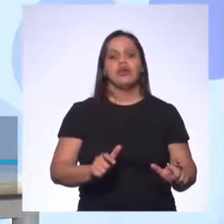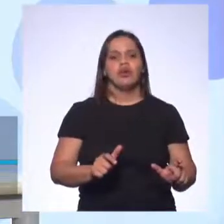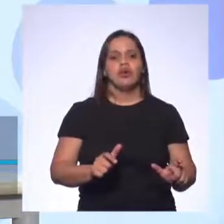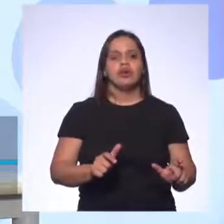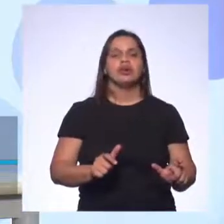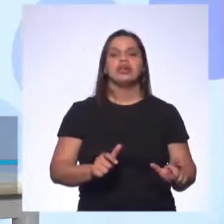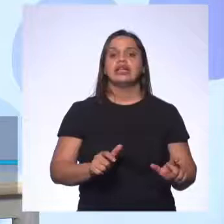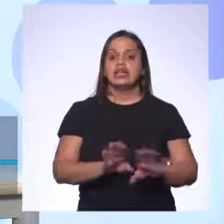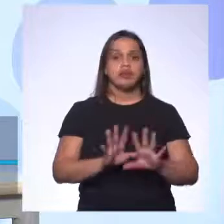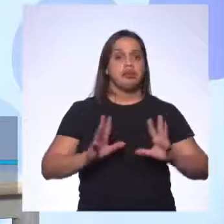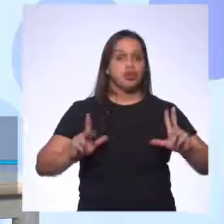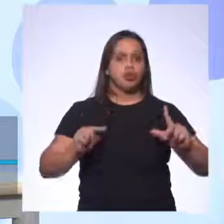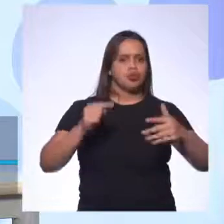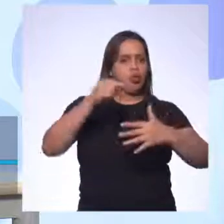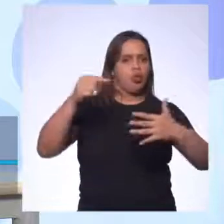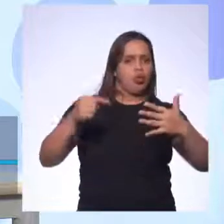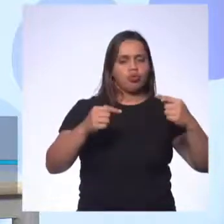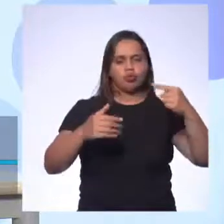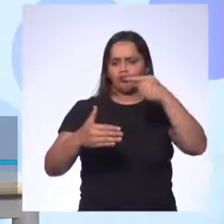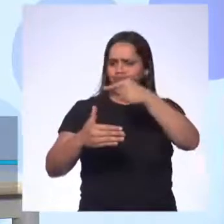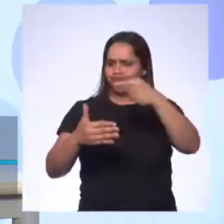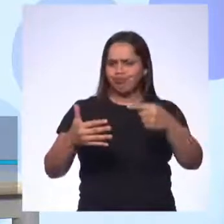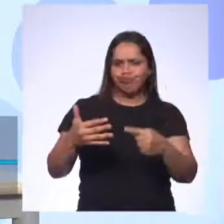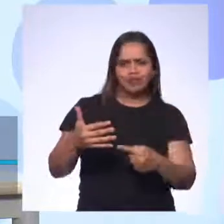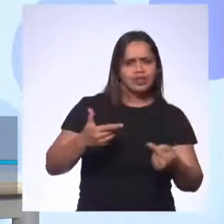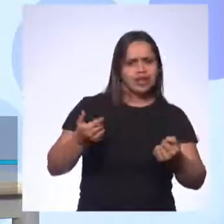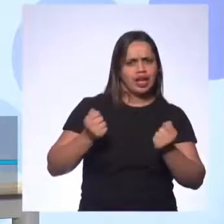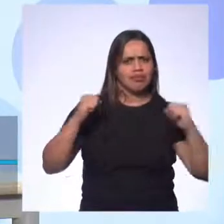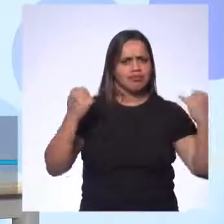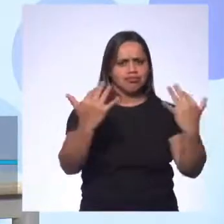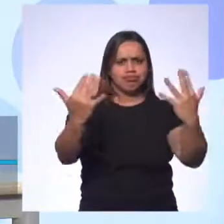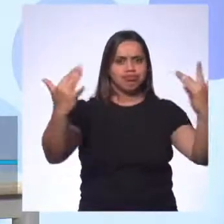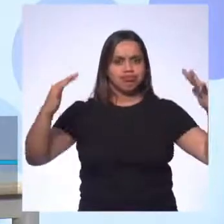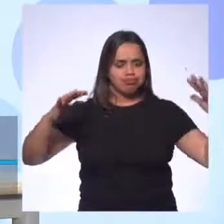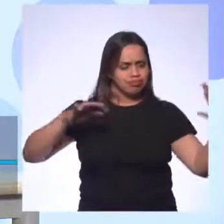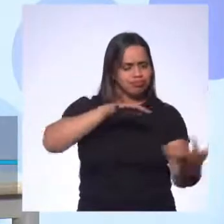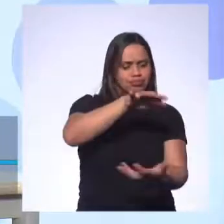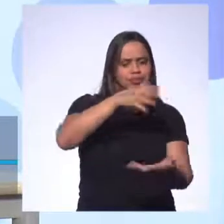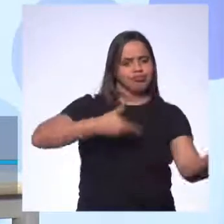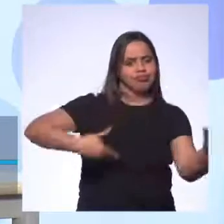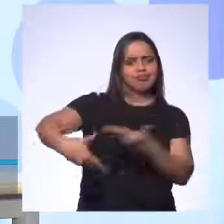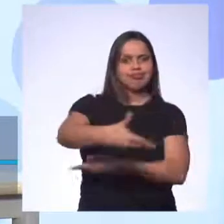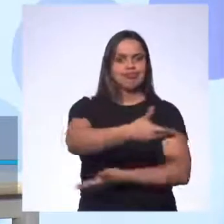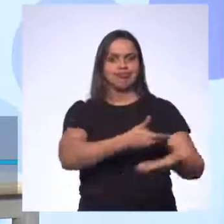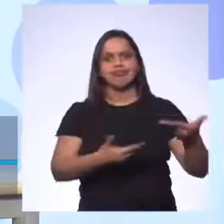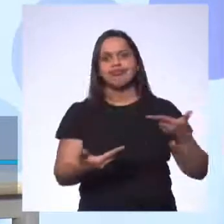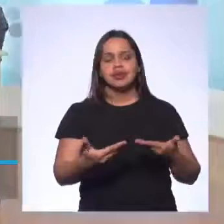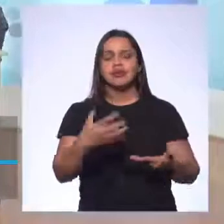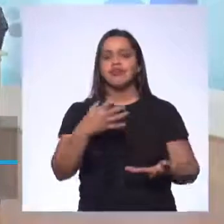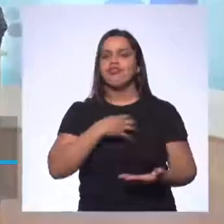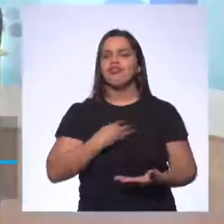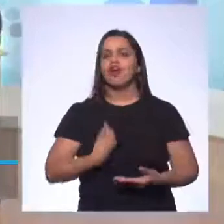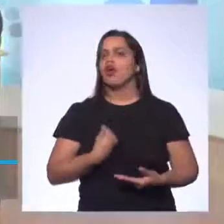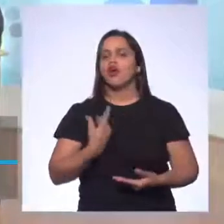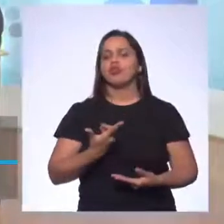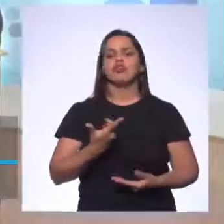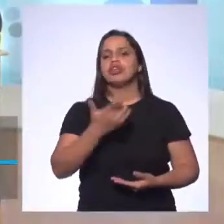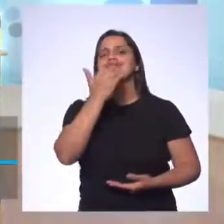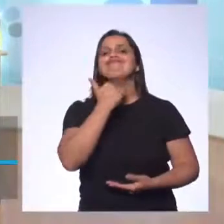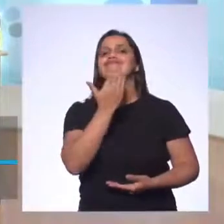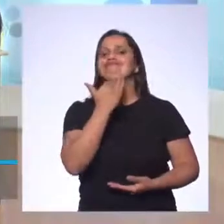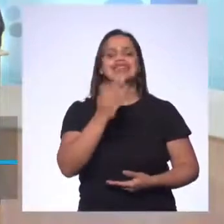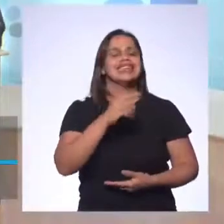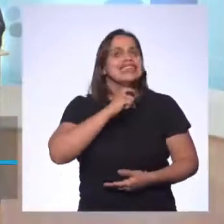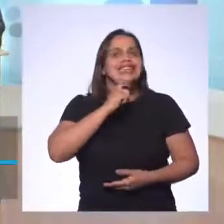outros elementos, né, do mundo, precisa estar vivendo de uma forma em que ninguém morra por fome ou Sim, por algum